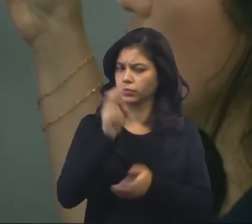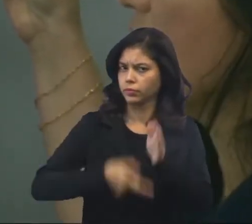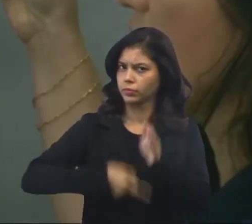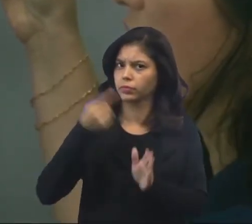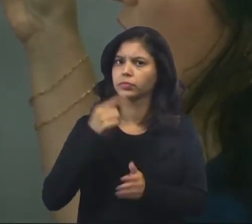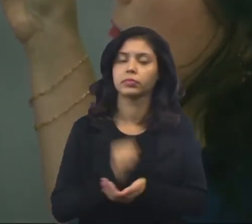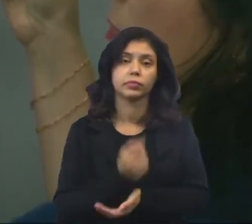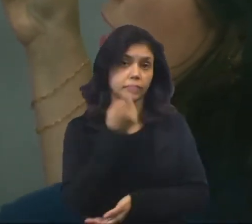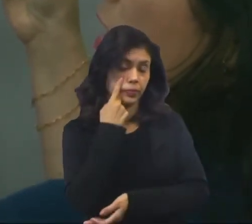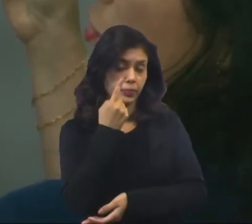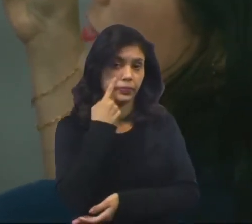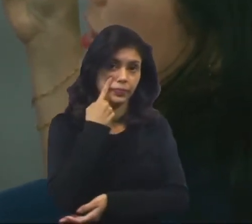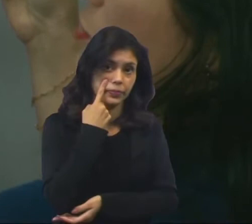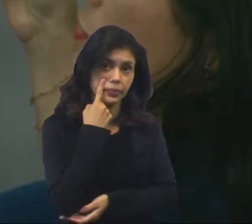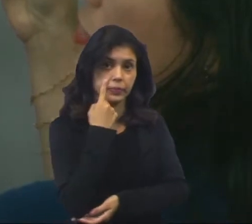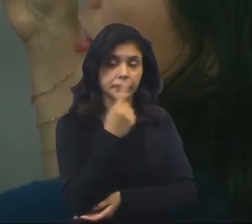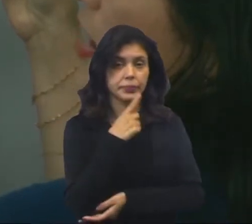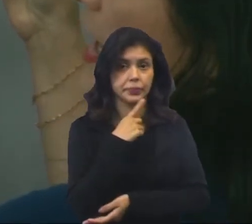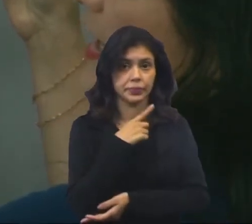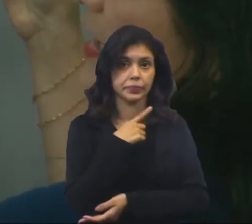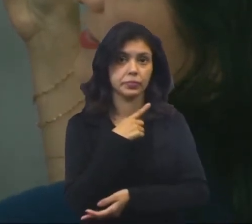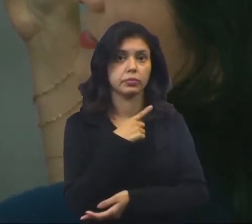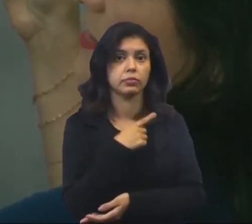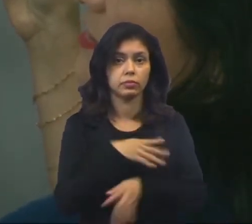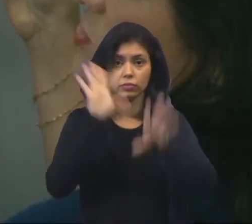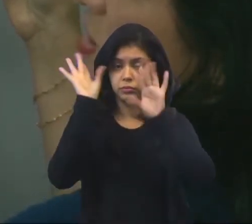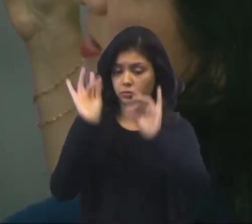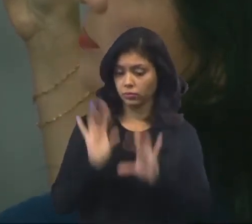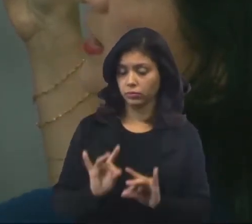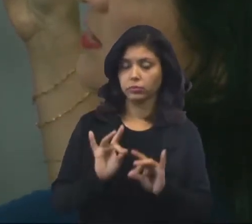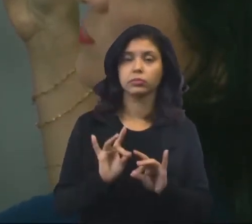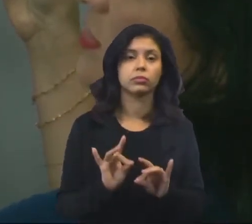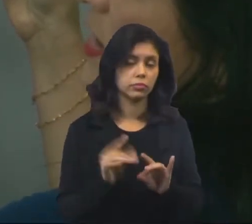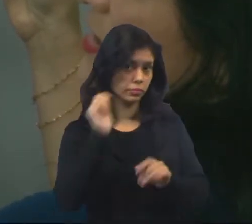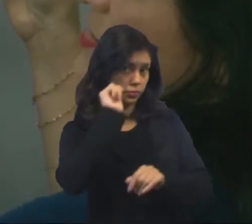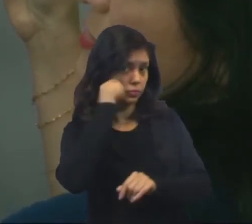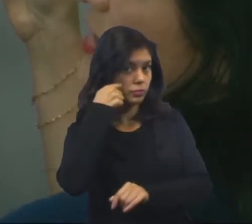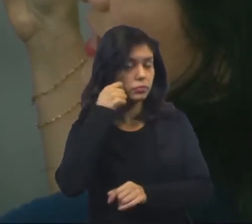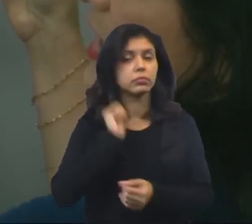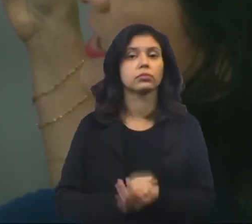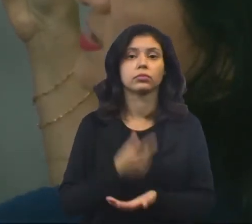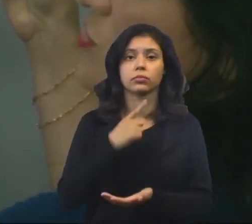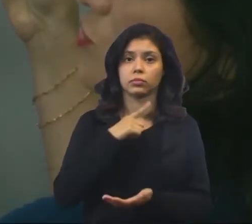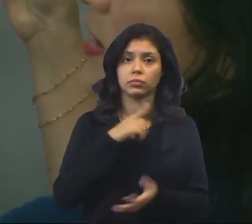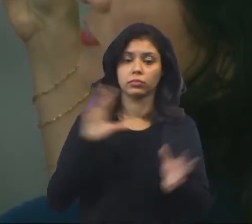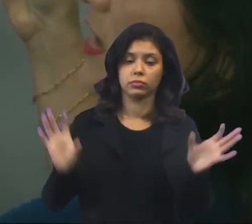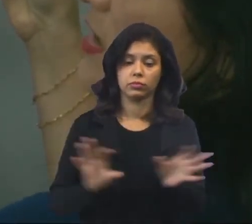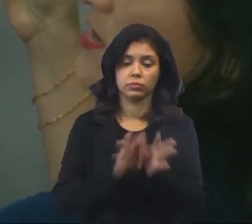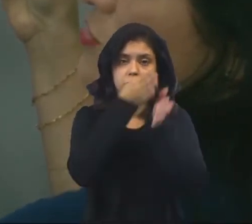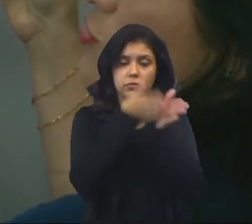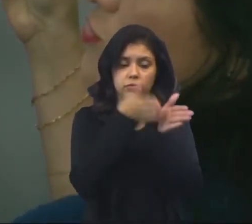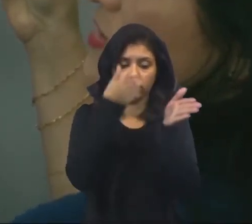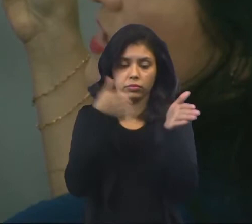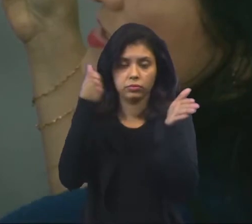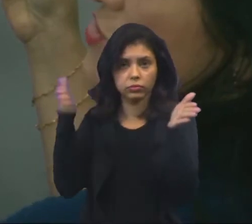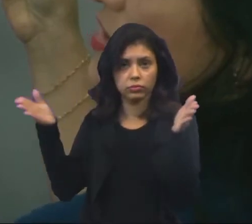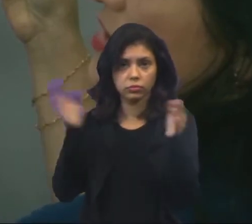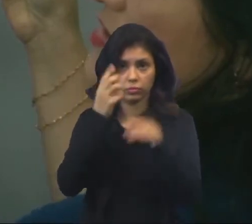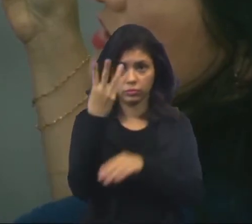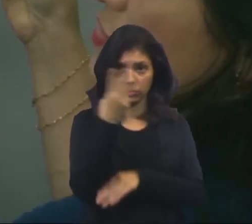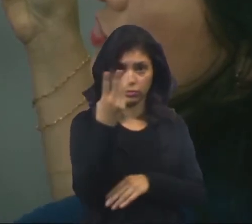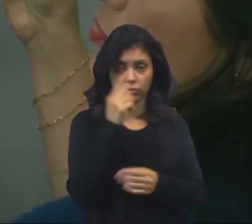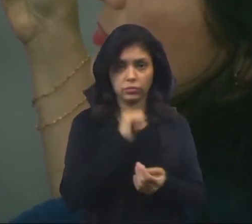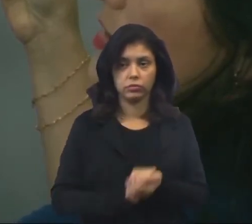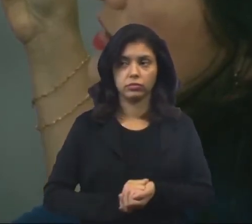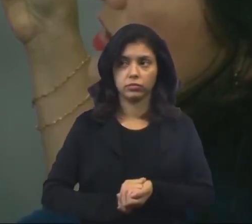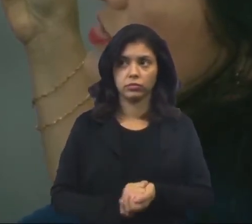se eu observar, eu tenho a cada estrela preta, elas são intercaladas, ou no meio delas eu encontro 3 estrelas,